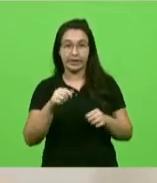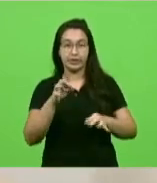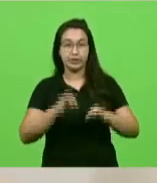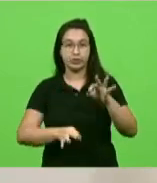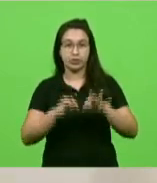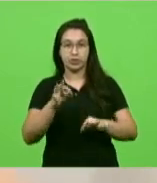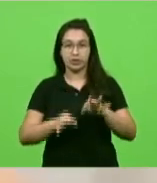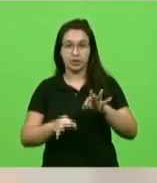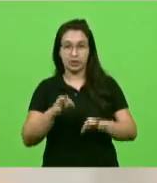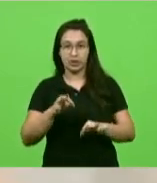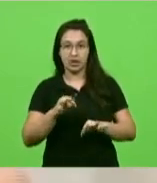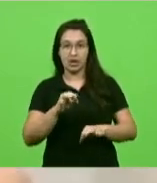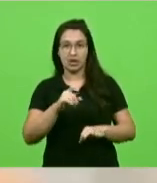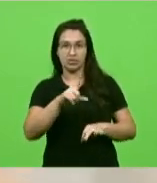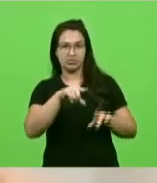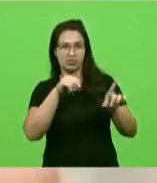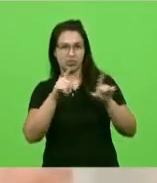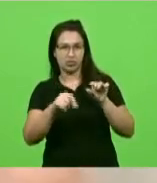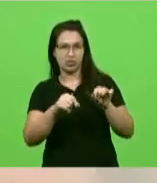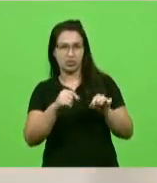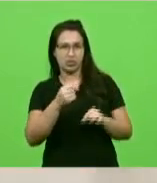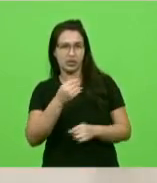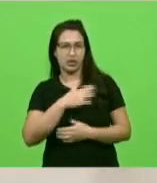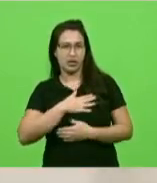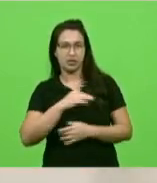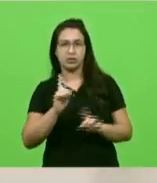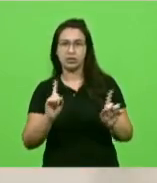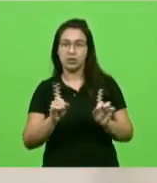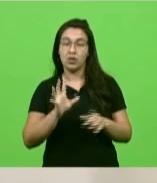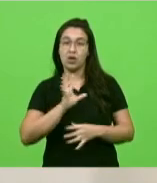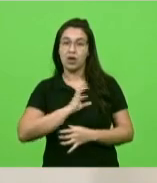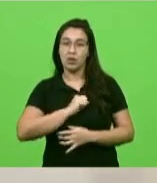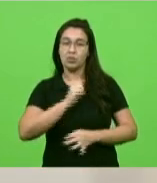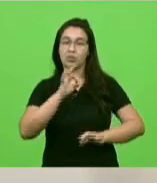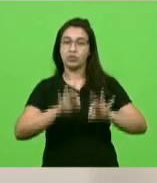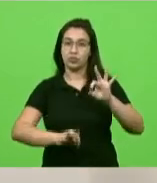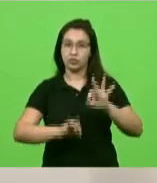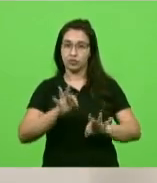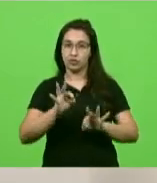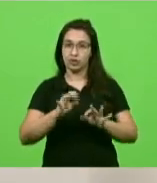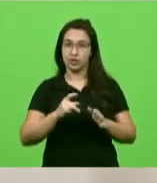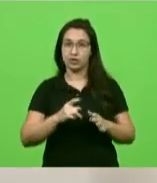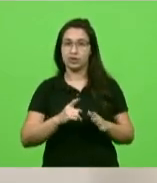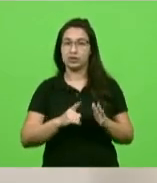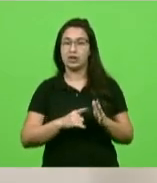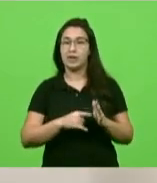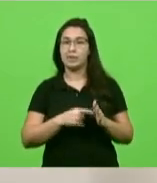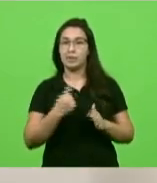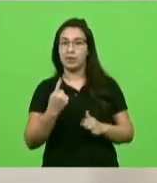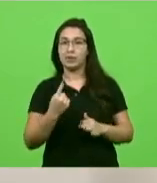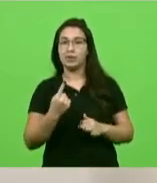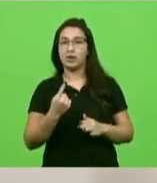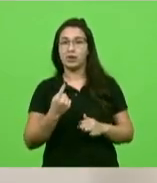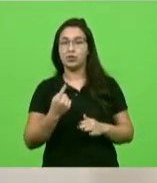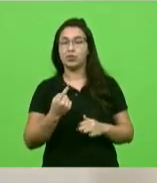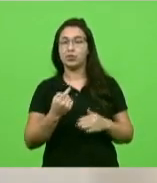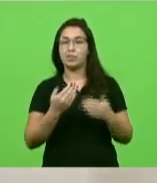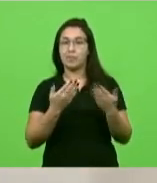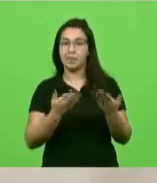com um parlamento que saiba optar pelo amor à justiça ao invés de posições políticas